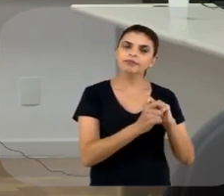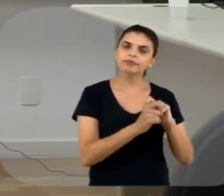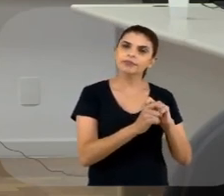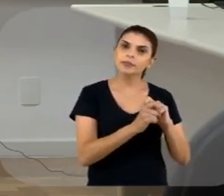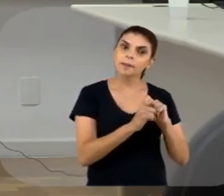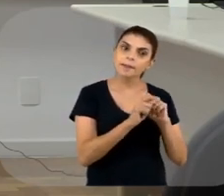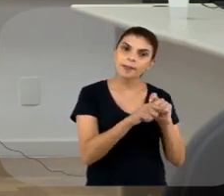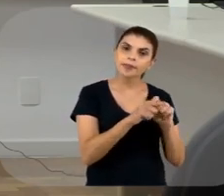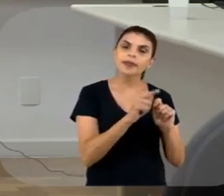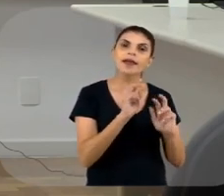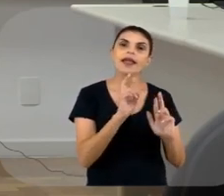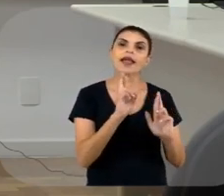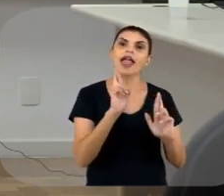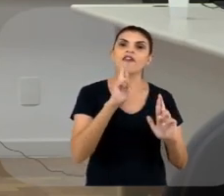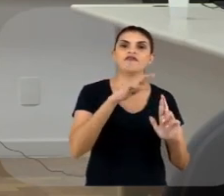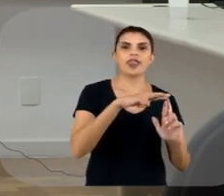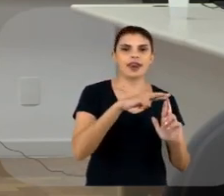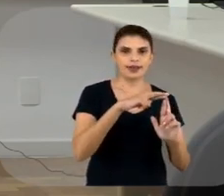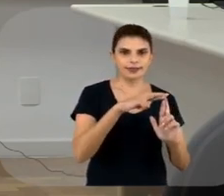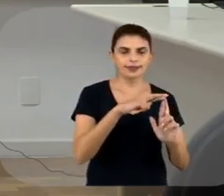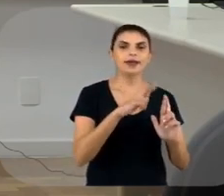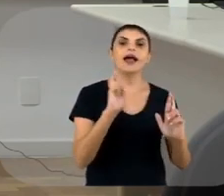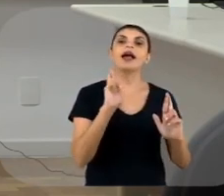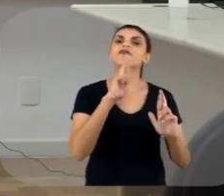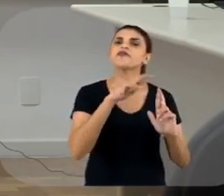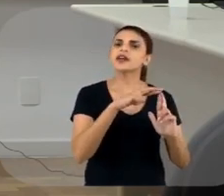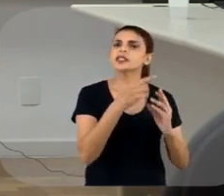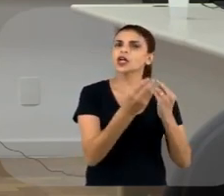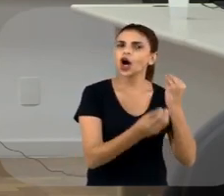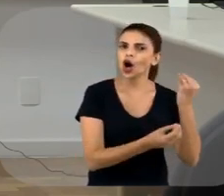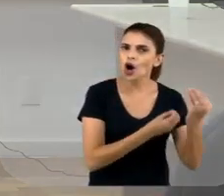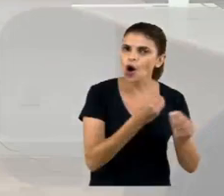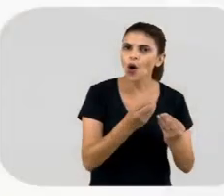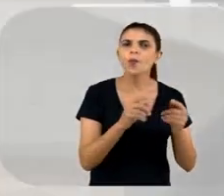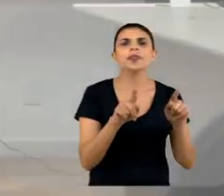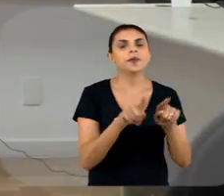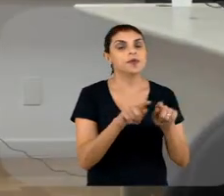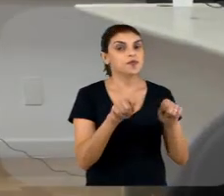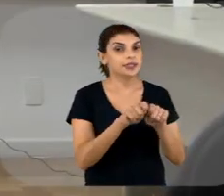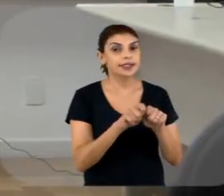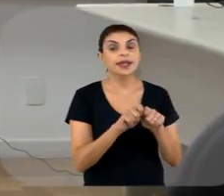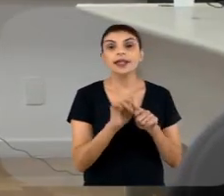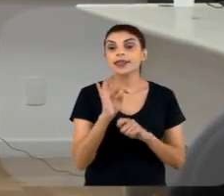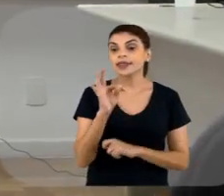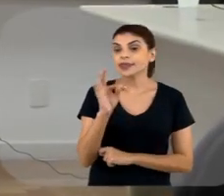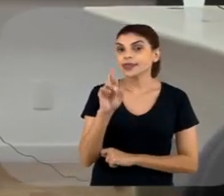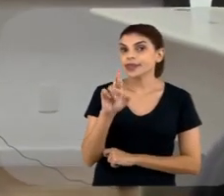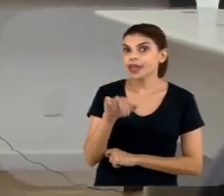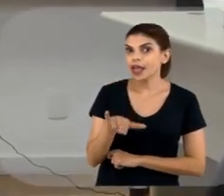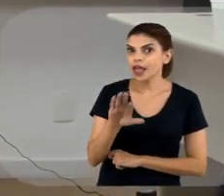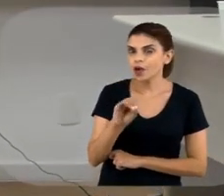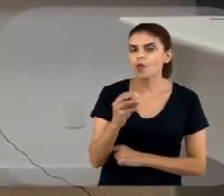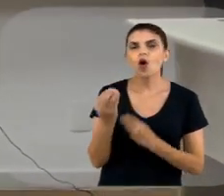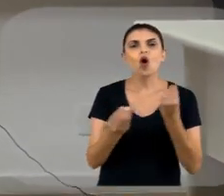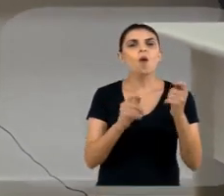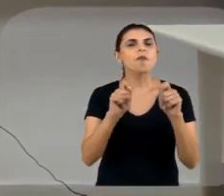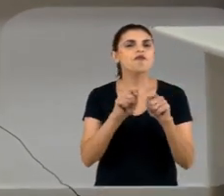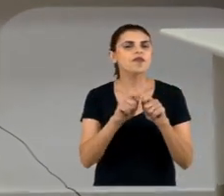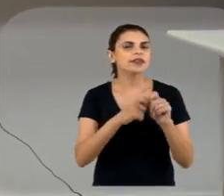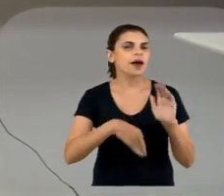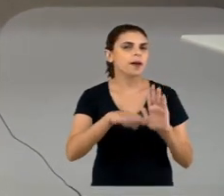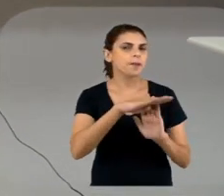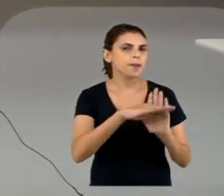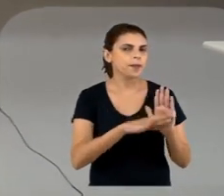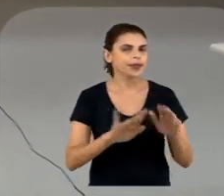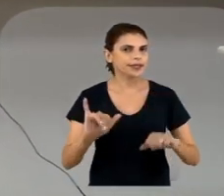no termo de referência, né? Que a gente vai passar por ele também. Mas é quando a gente vai desenhar essa estratégia